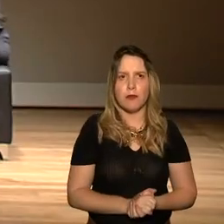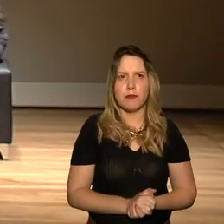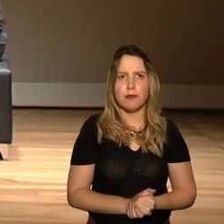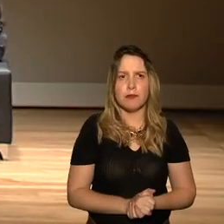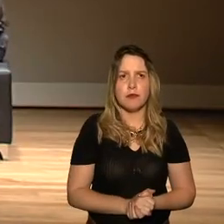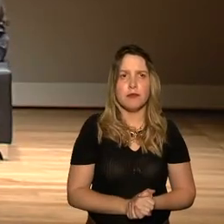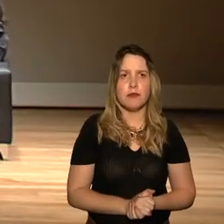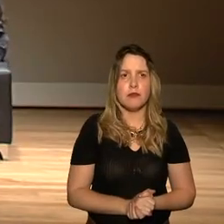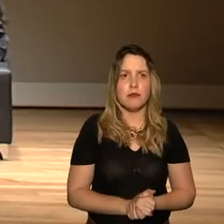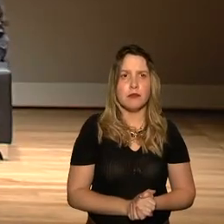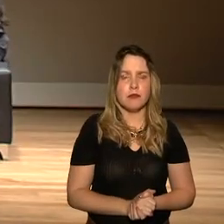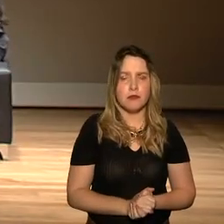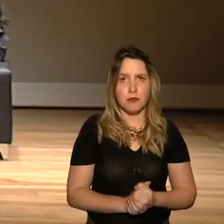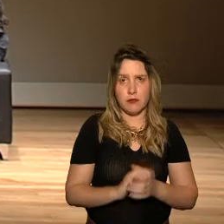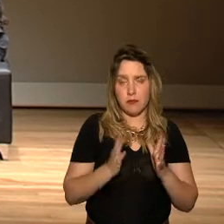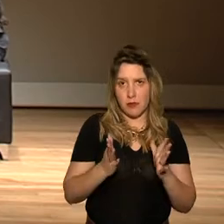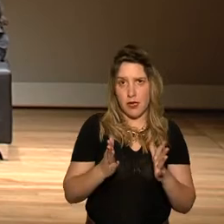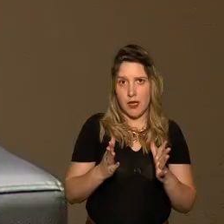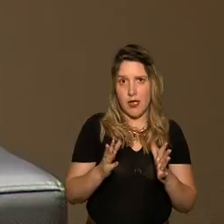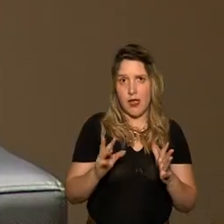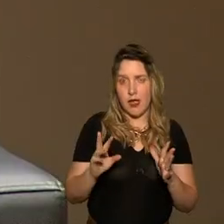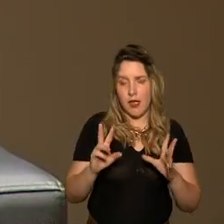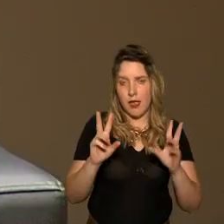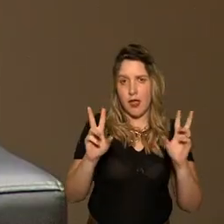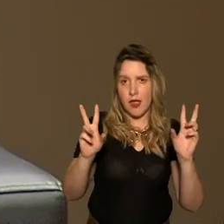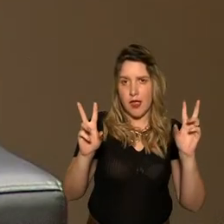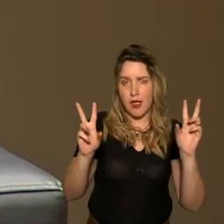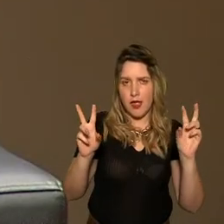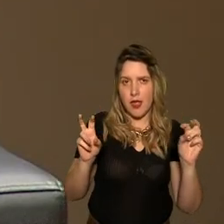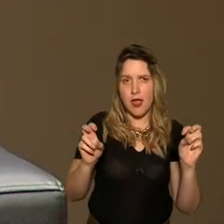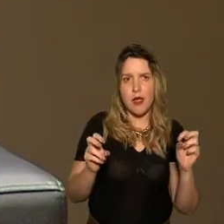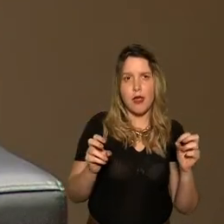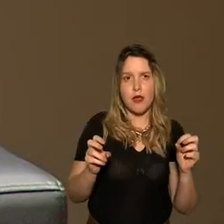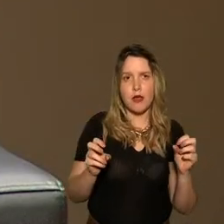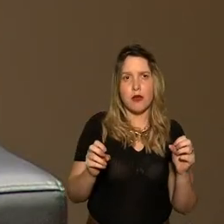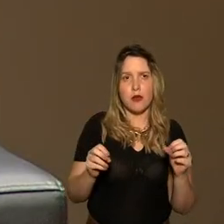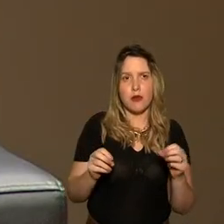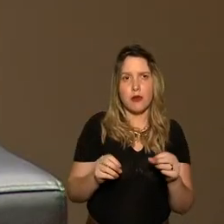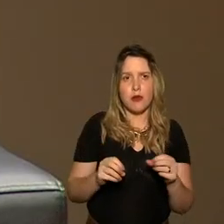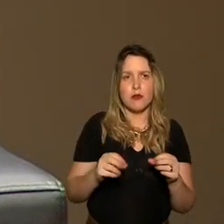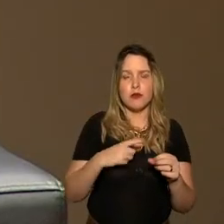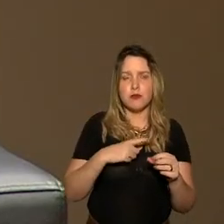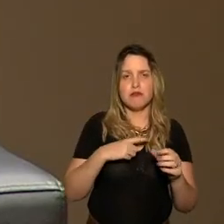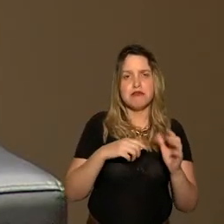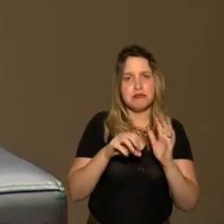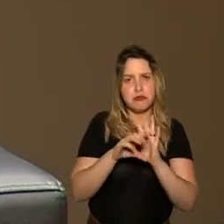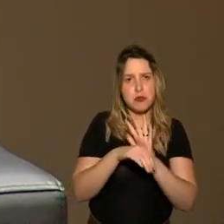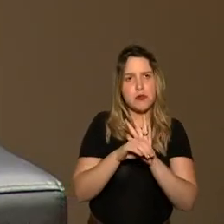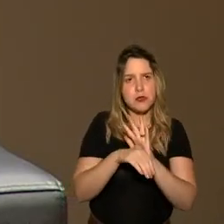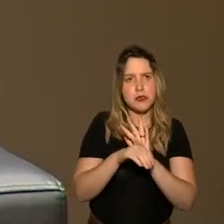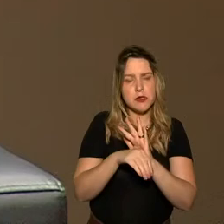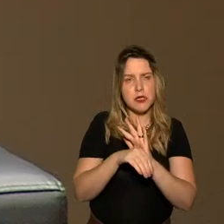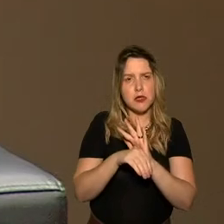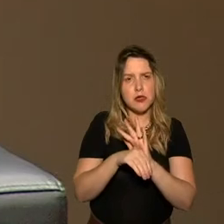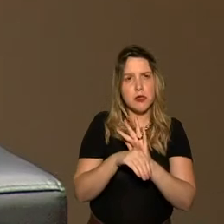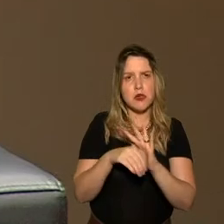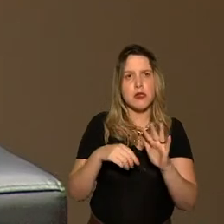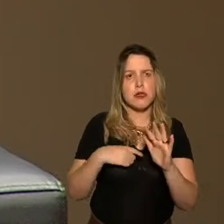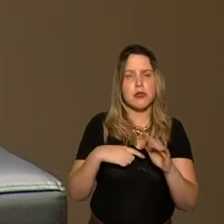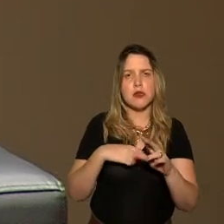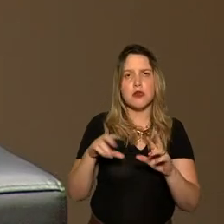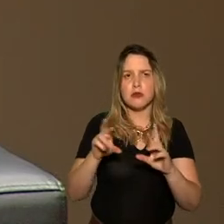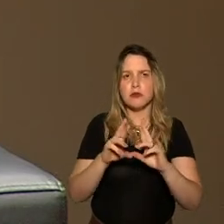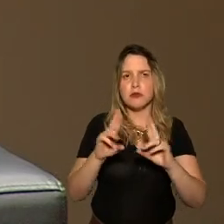Ah eu vejo que essa relação ela pode ser muito muito potente né quando de repente